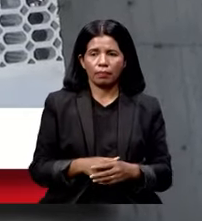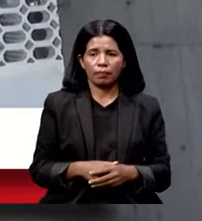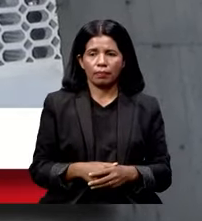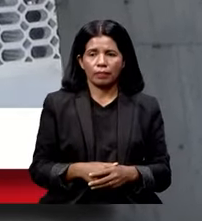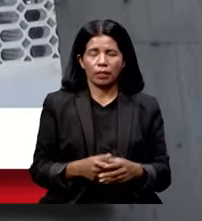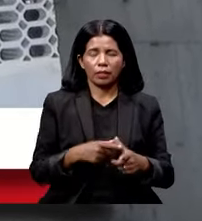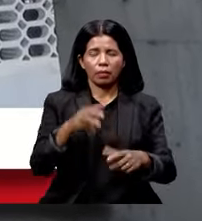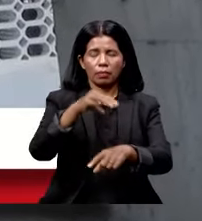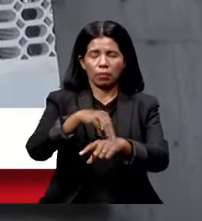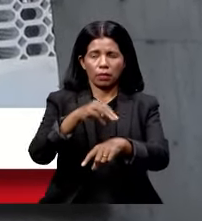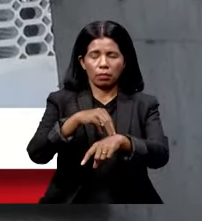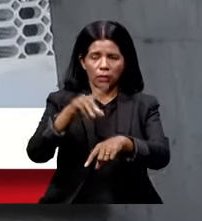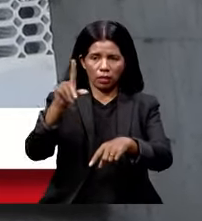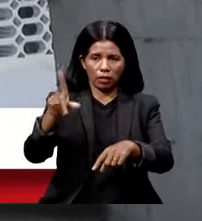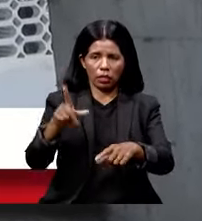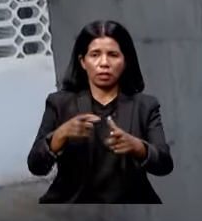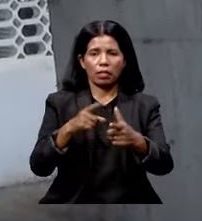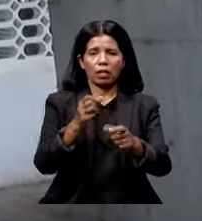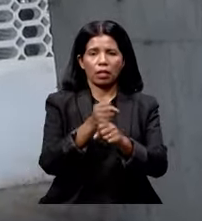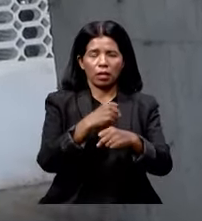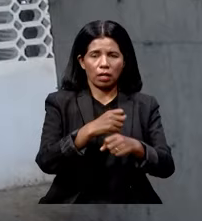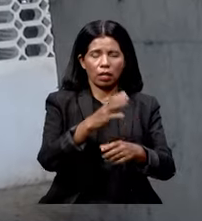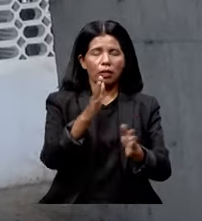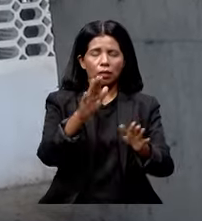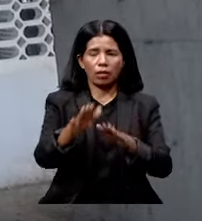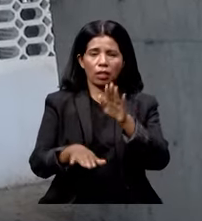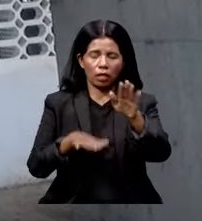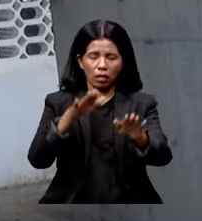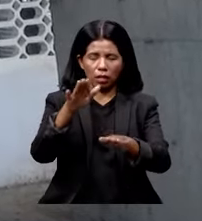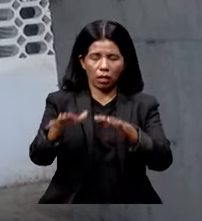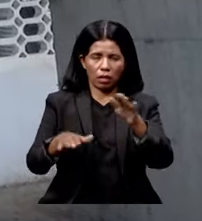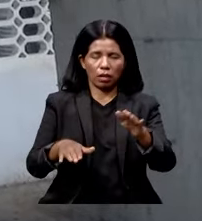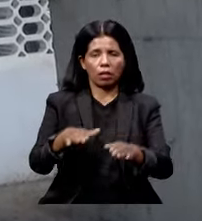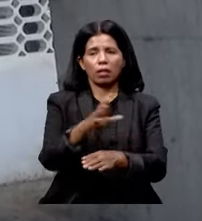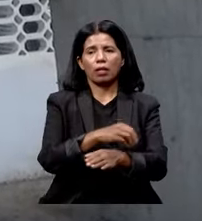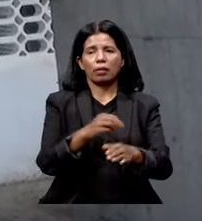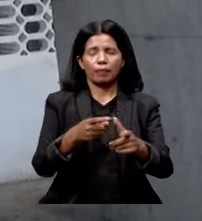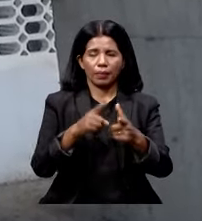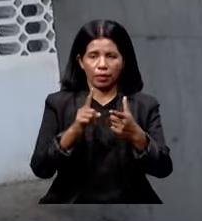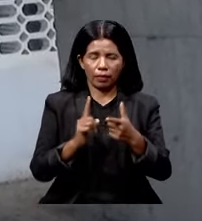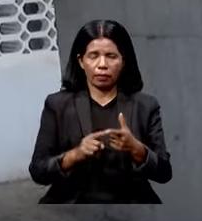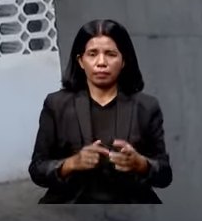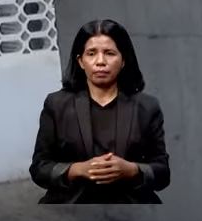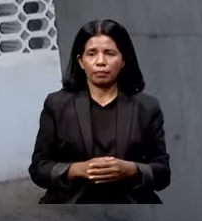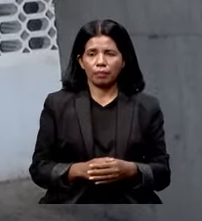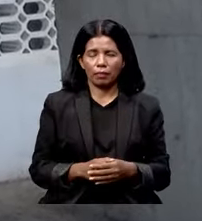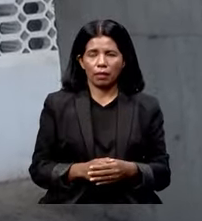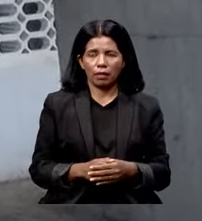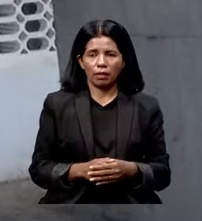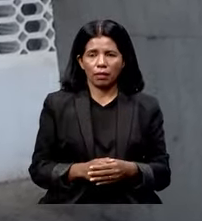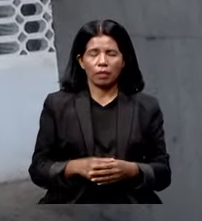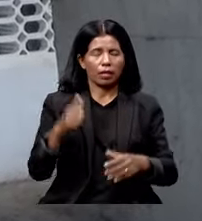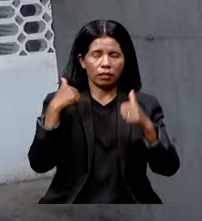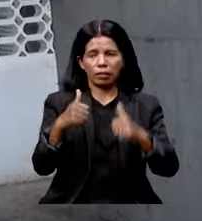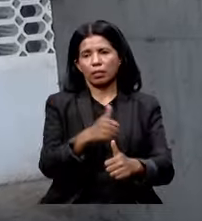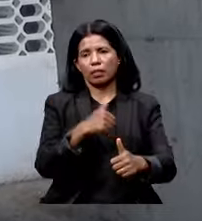depois missa em Montayal, depois a lua processão, mas então é Santa Cruz, Tawaifunan, discurso, balo, bom. Além de atividades cedo,